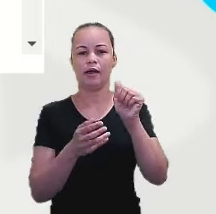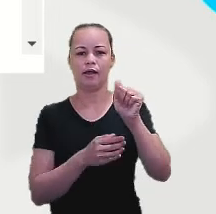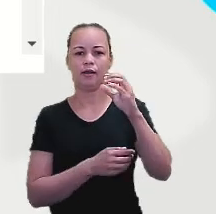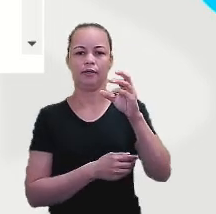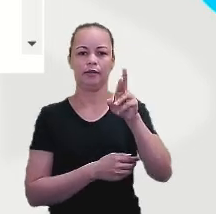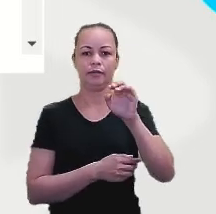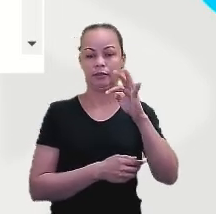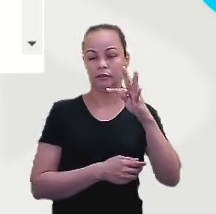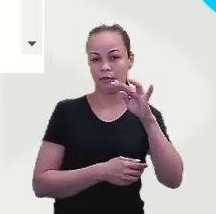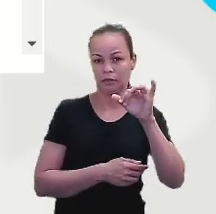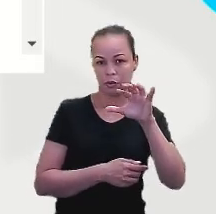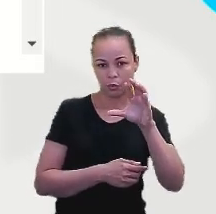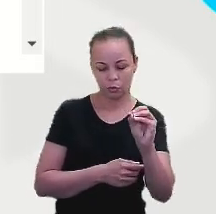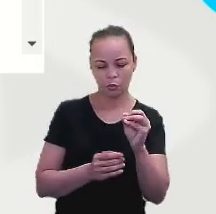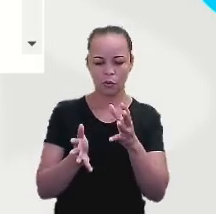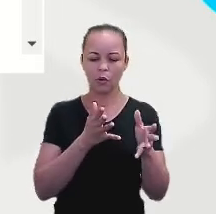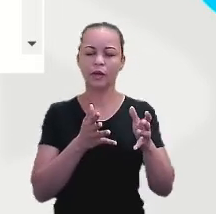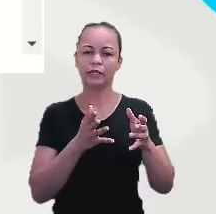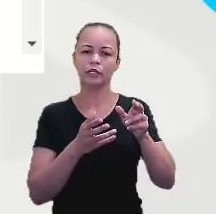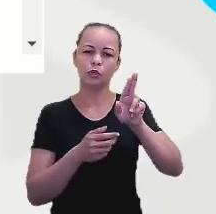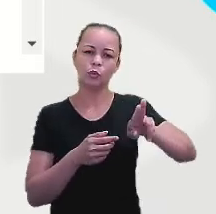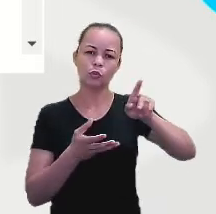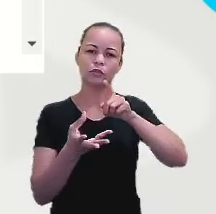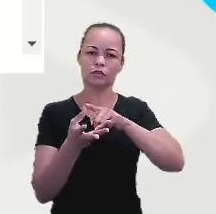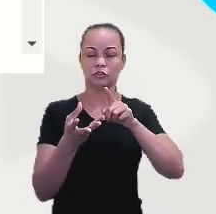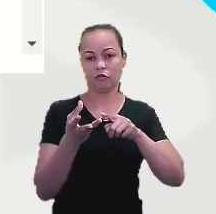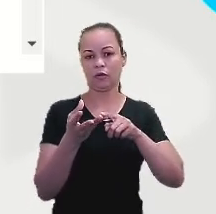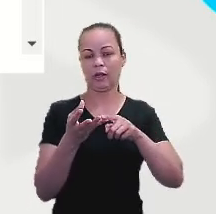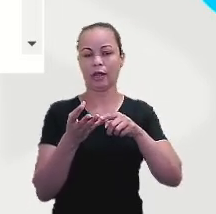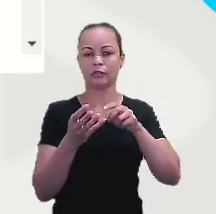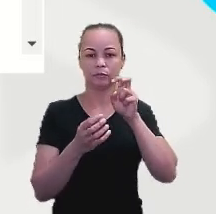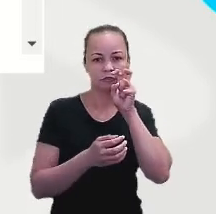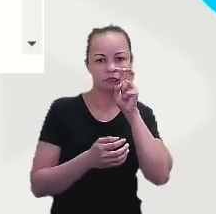da sílaba mais forte e da diferença de timbre entre as vogais.